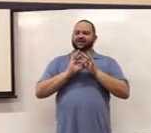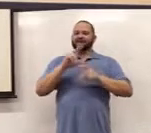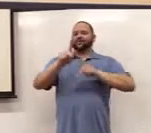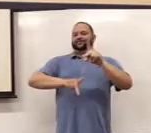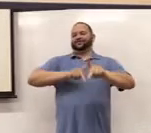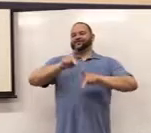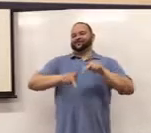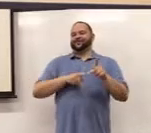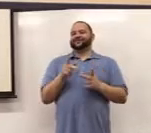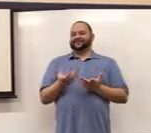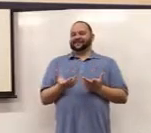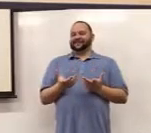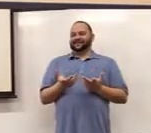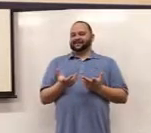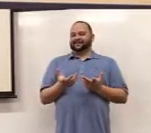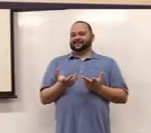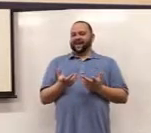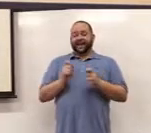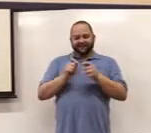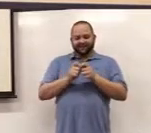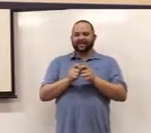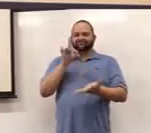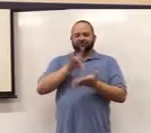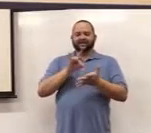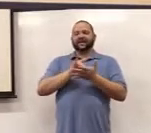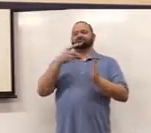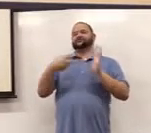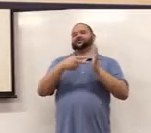música acontecer para aquilo que ela foi feita. Né?